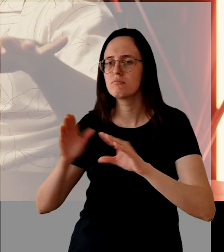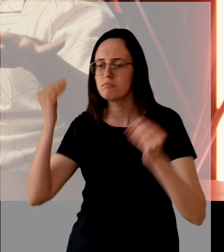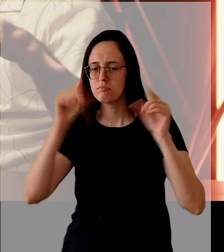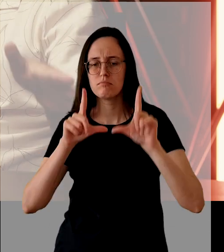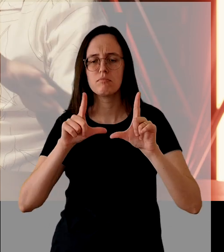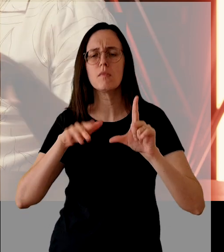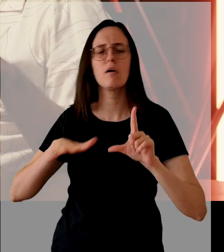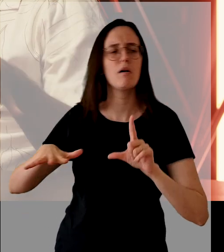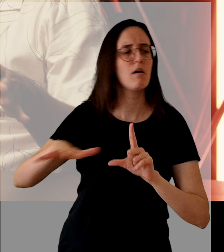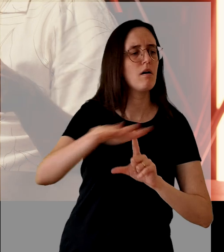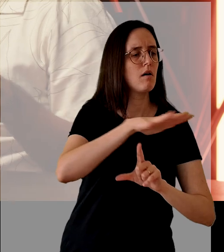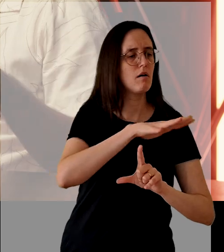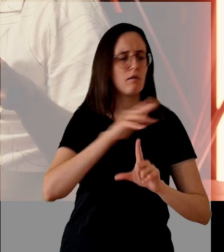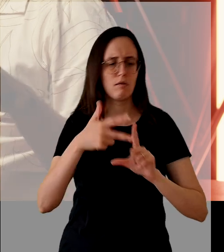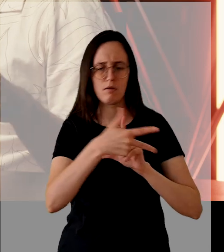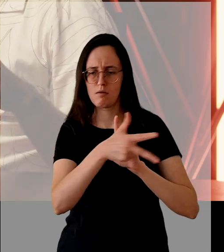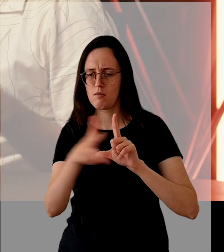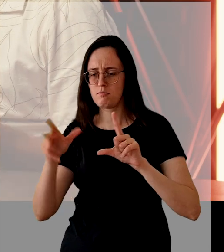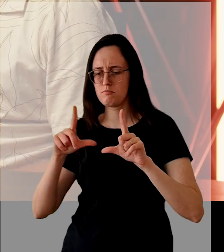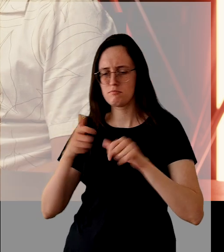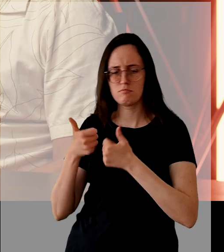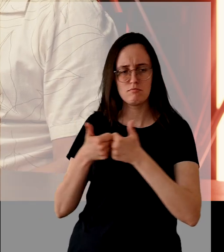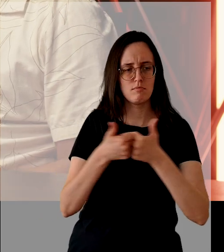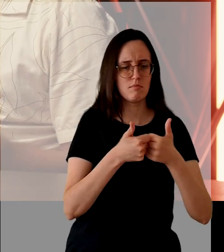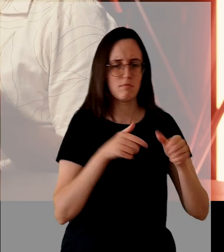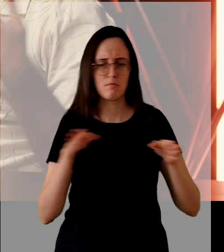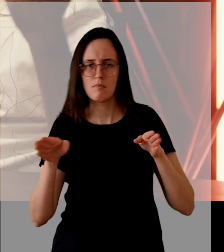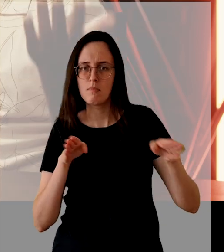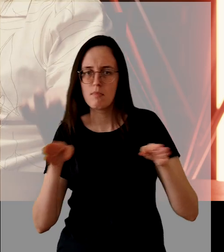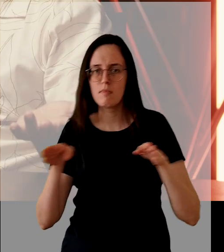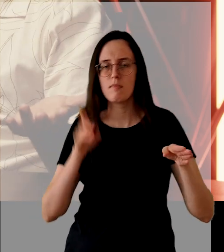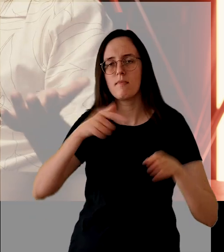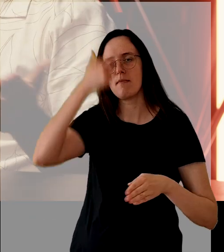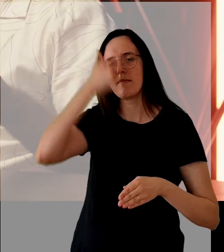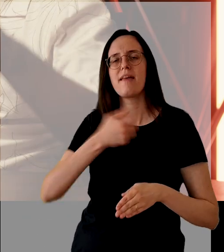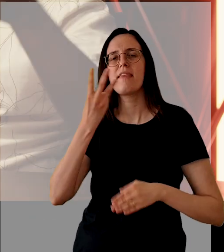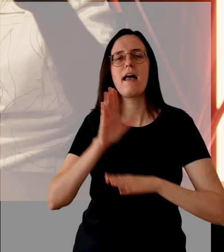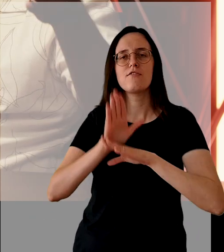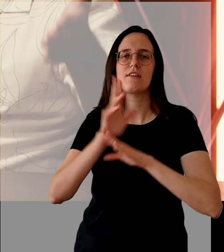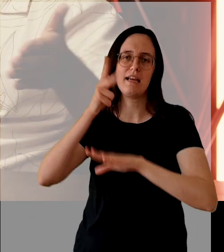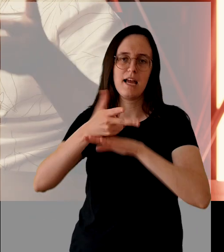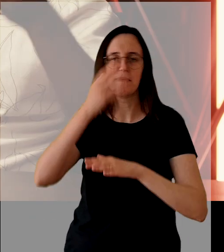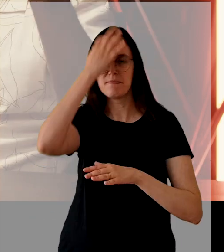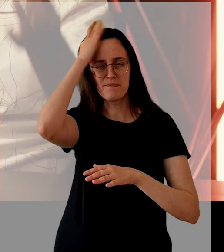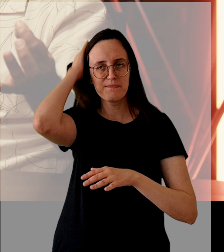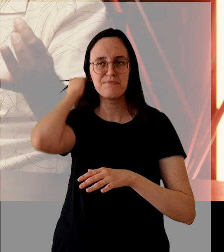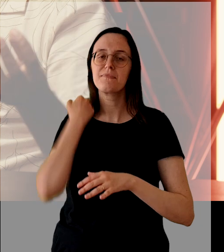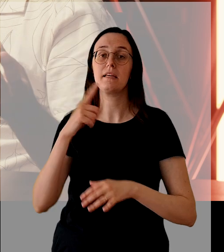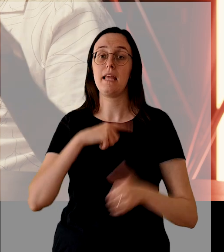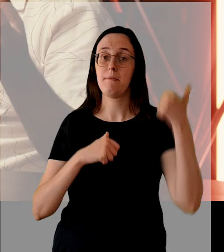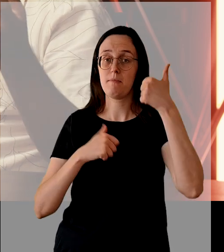monitoração no set, faz uma ponte entre esses dois mundos, né? Que seria o terceiro assistente de câmera, né? Então, na equipe de câmera tem o